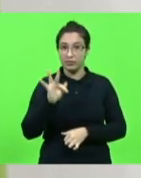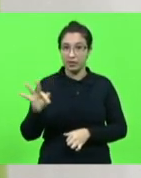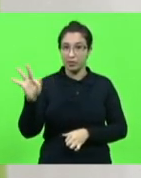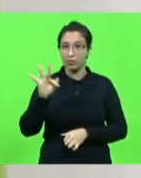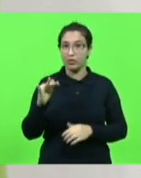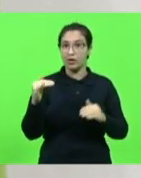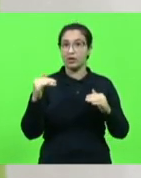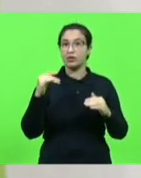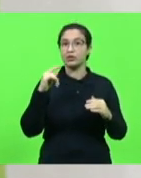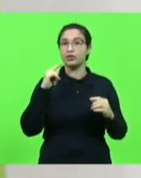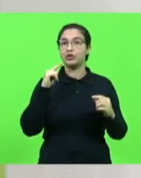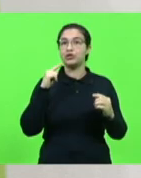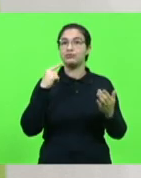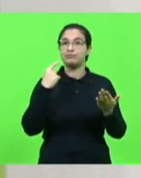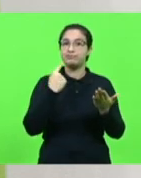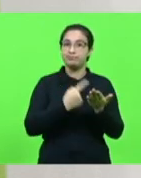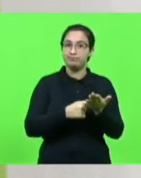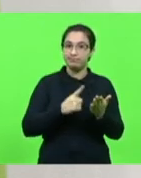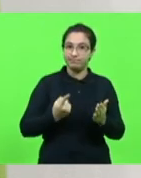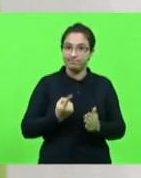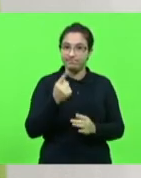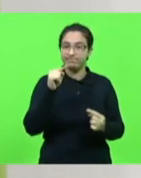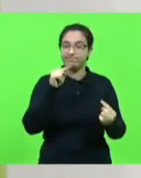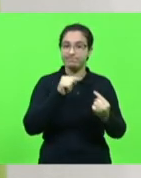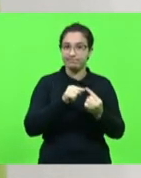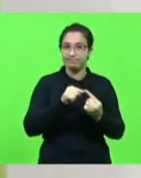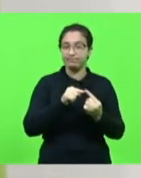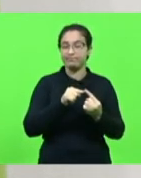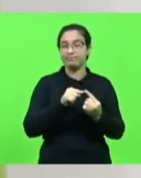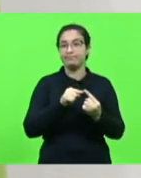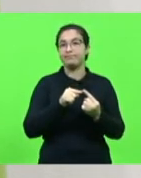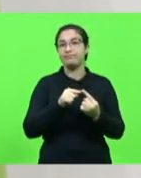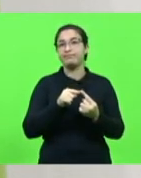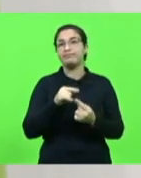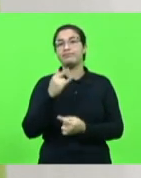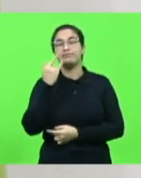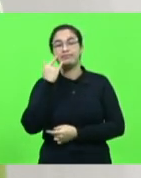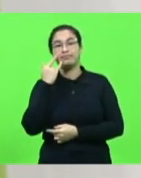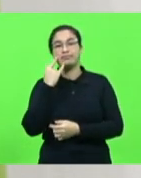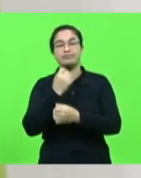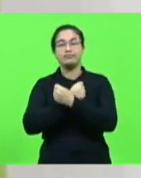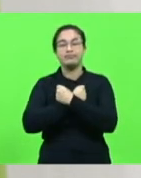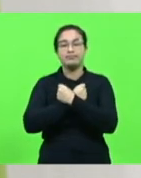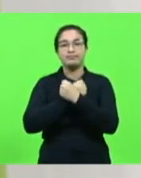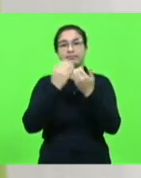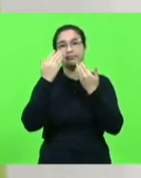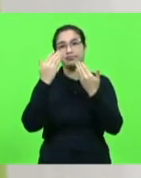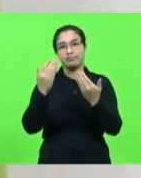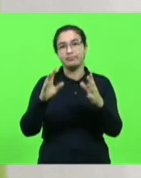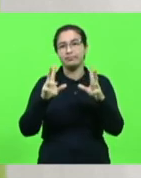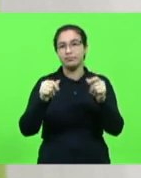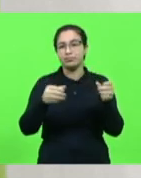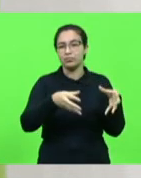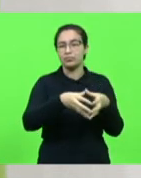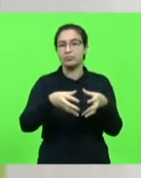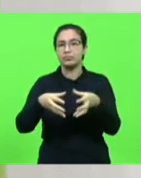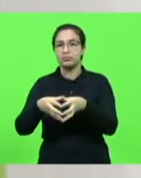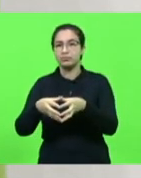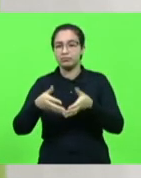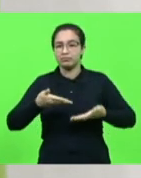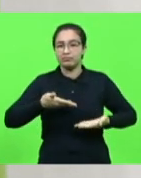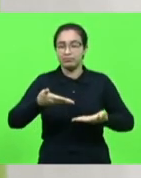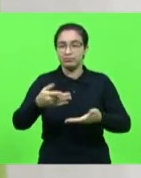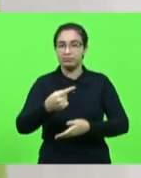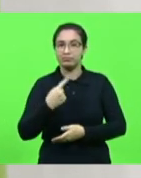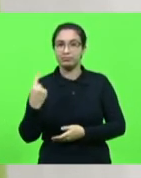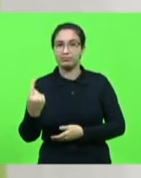Senhor presidente Nilson Berlanda, transmita ao presidente Mauro de Nadal os nossos agradecimentos e toda a equipe que nos recebeu com tanto carinho aqui na Assembleia Legislativa.